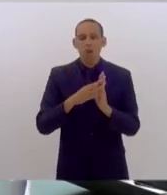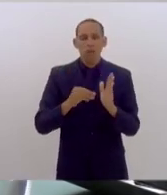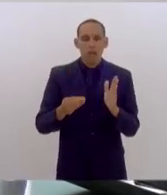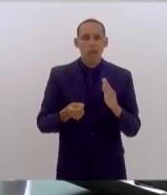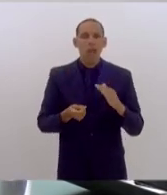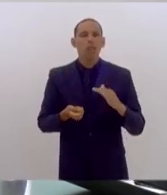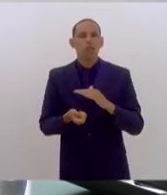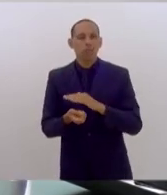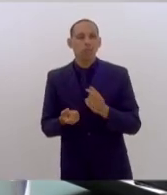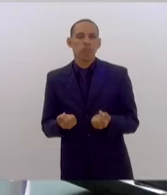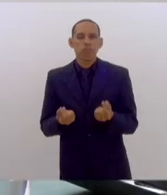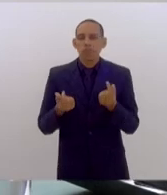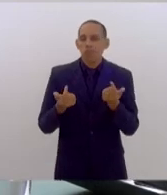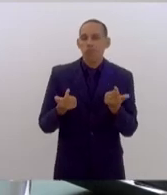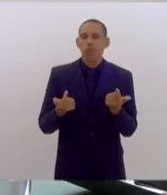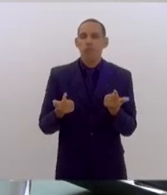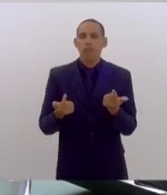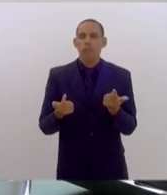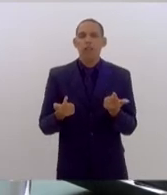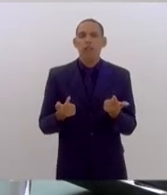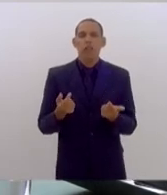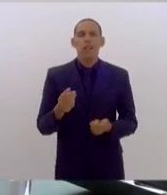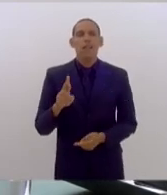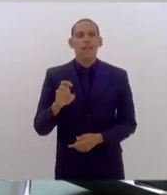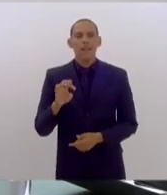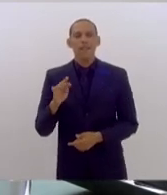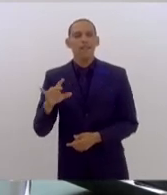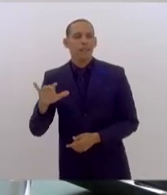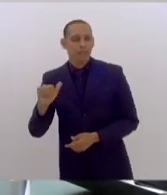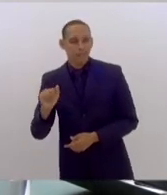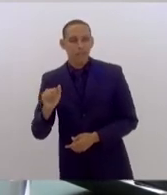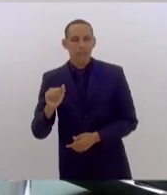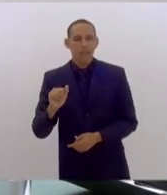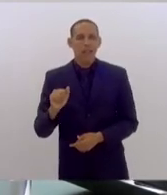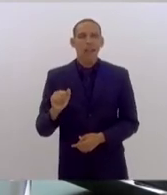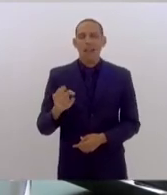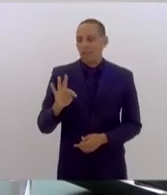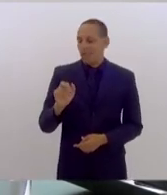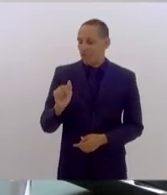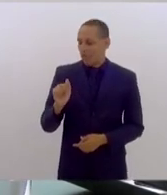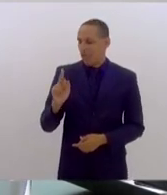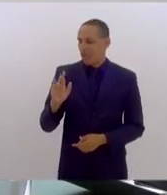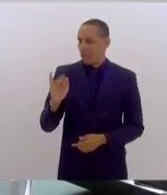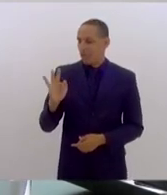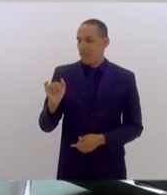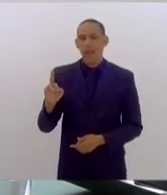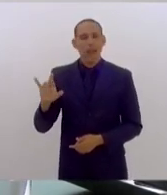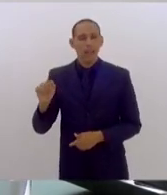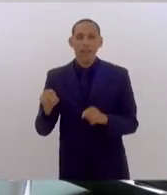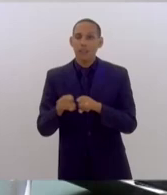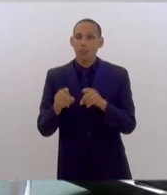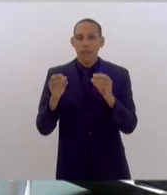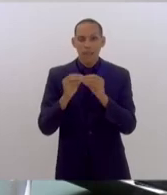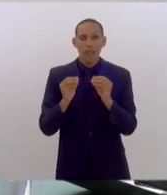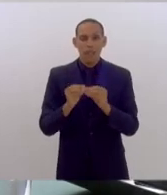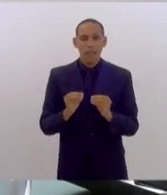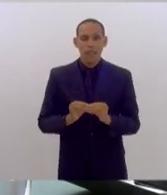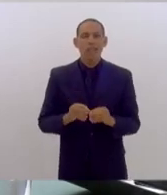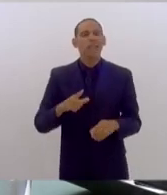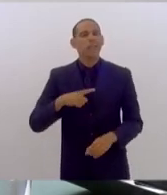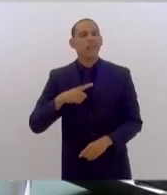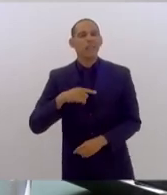mencionadas receitas para várias receitas destino tarifárias tem um quadro sobre a evolução das tarifas né Tem a questão de